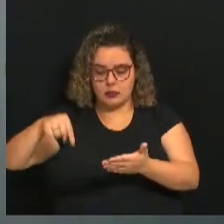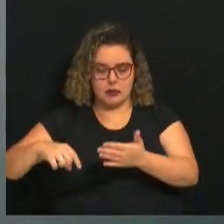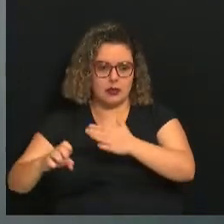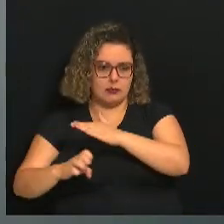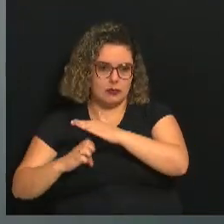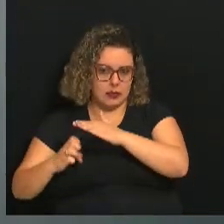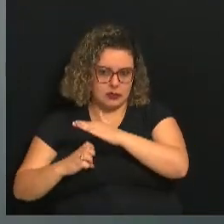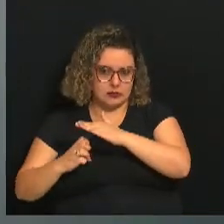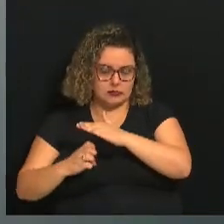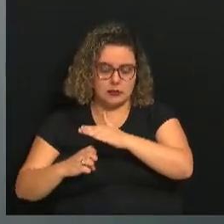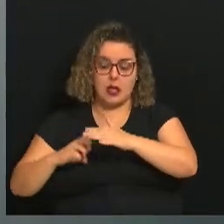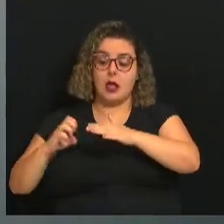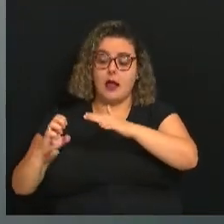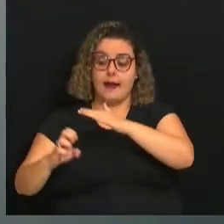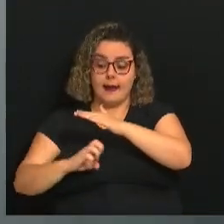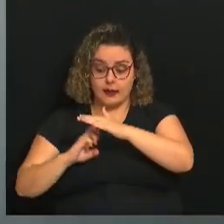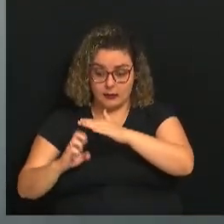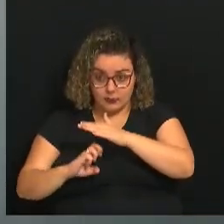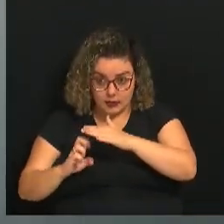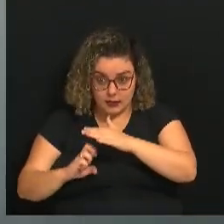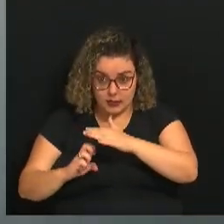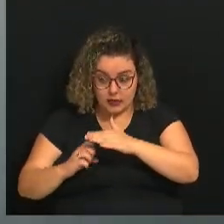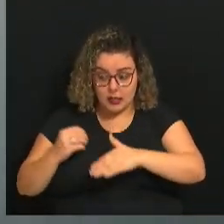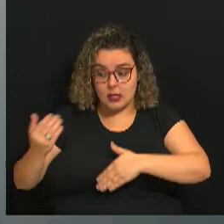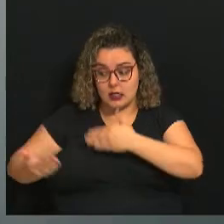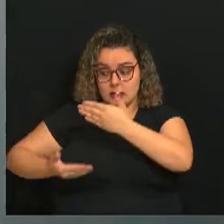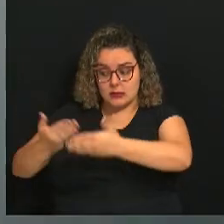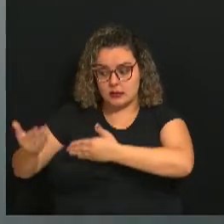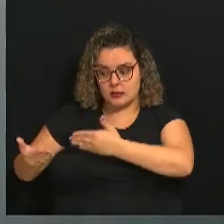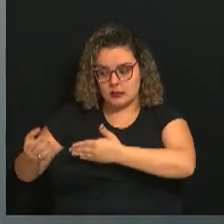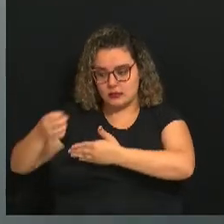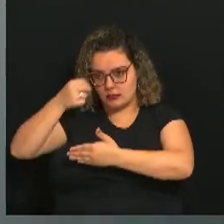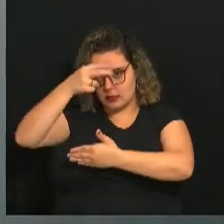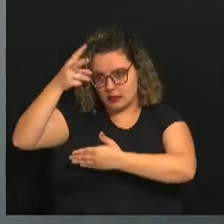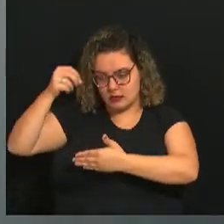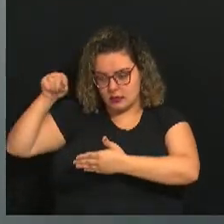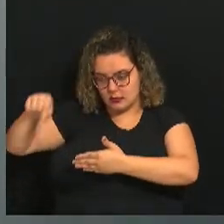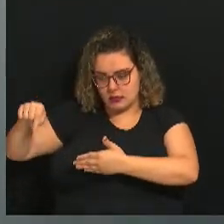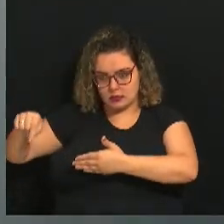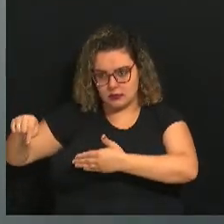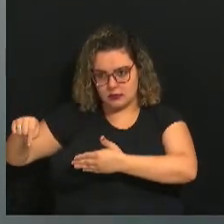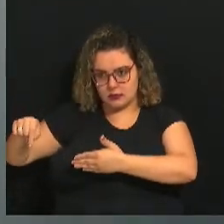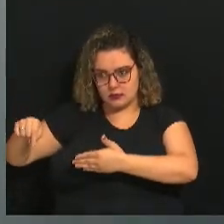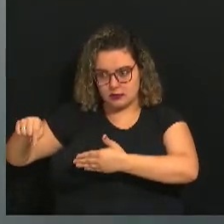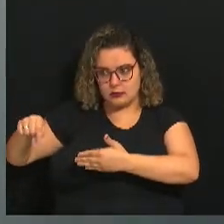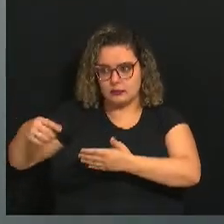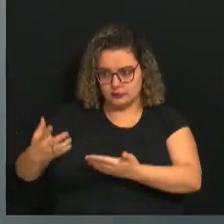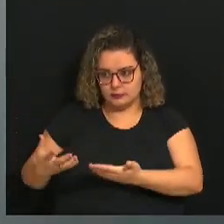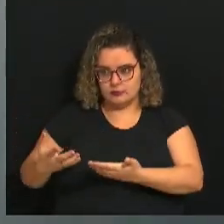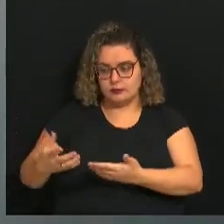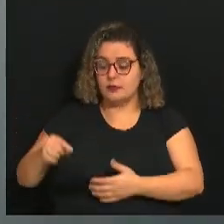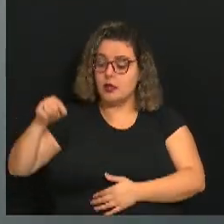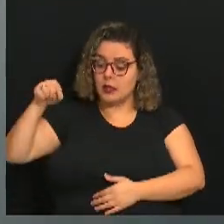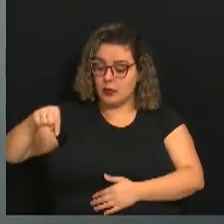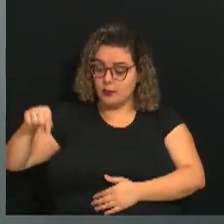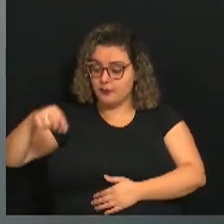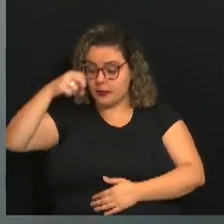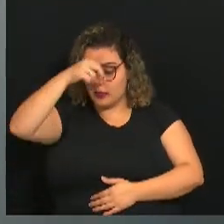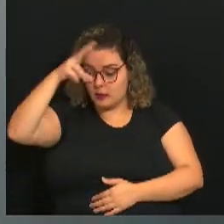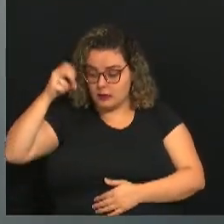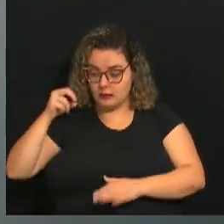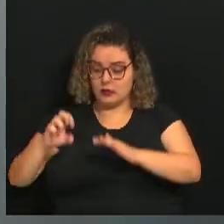regime seletista. Mas, enfim, essa empresa deixou de cumprir com as obrigações com os